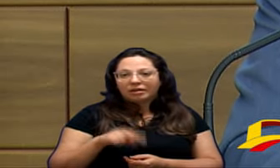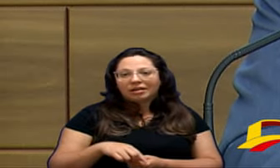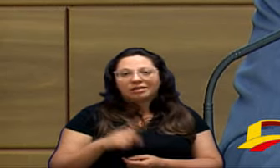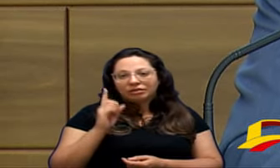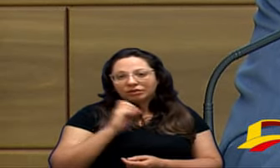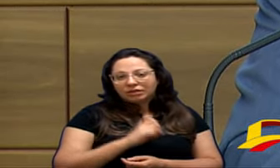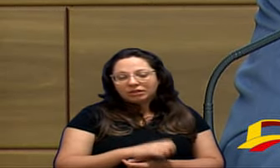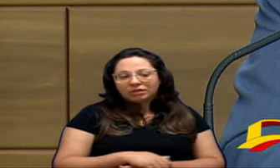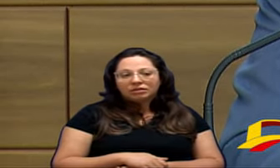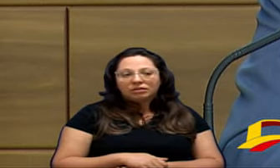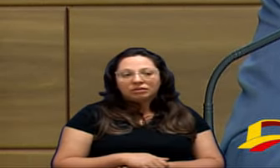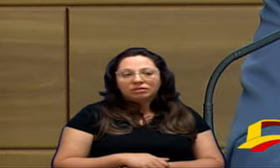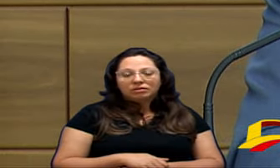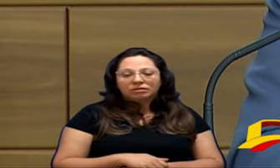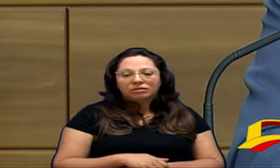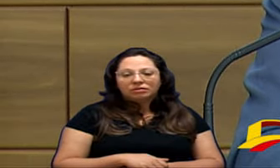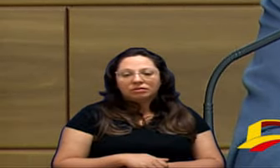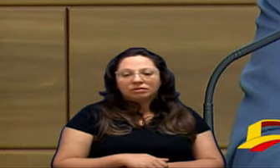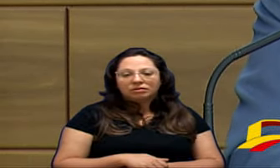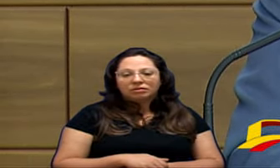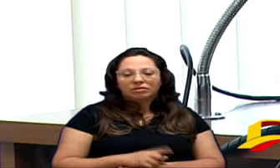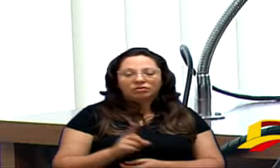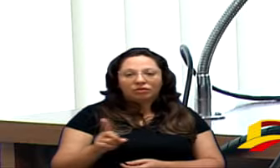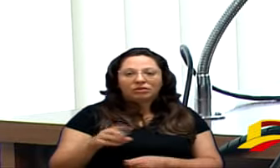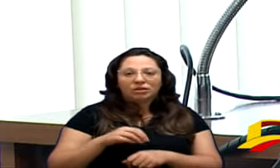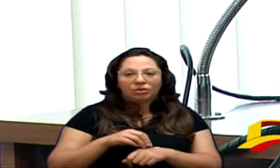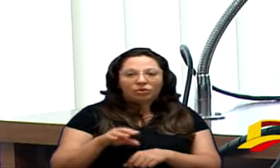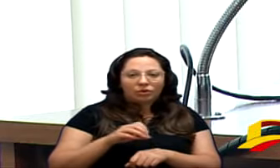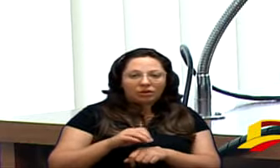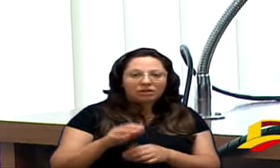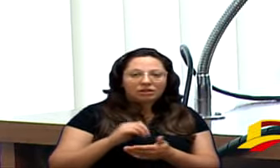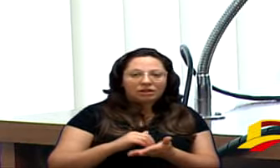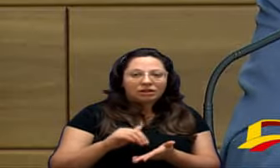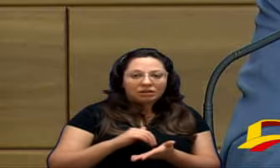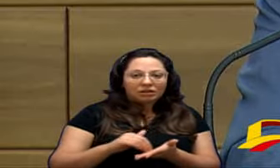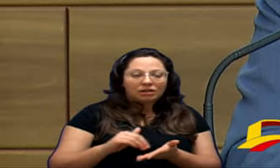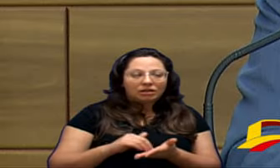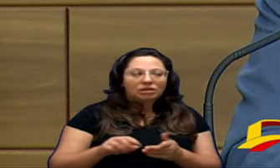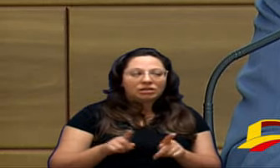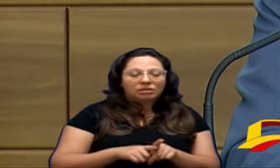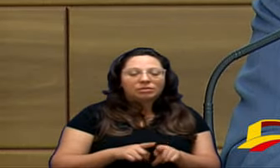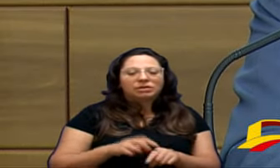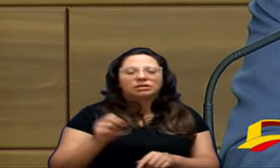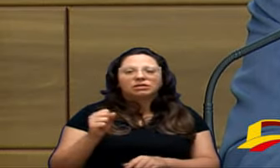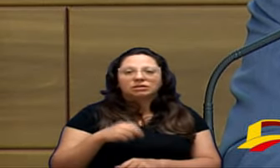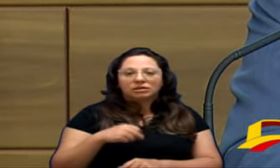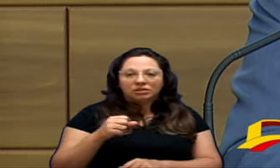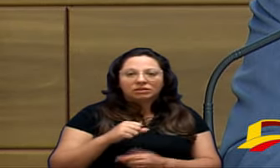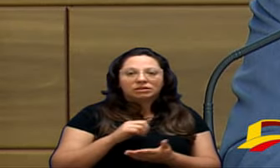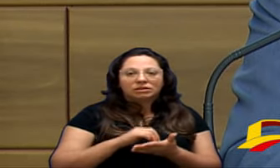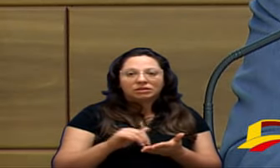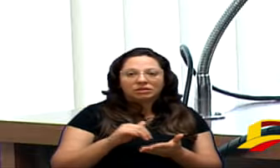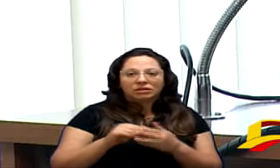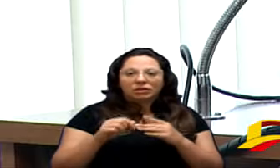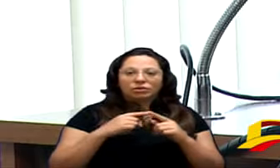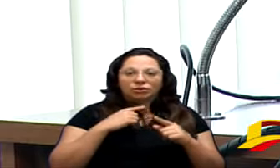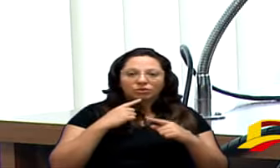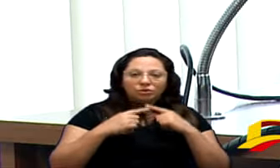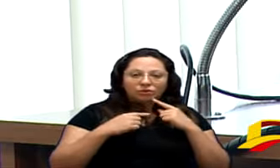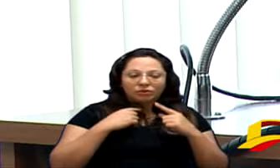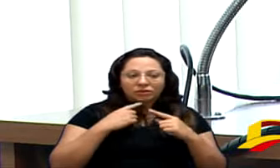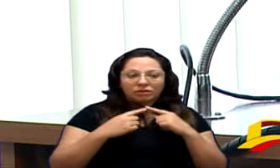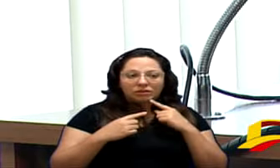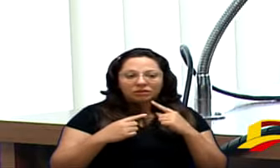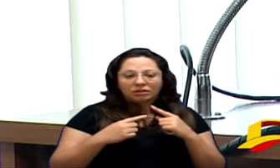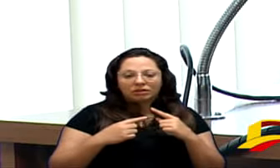falar ou exigir isso dele tá o senhor orienta os secretários também com certeza todos os secretários quando eles têm dúvidas a eles não ouvem o